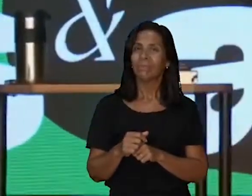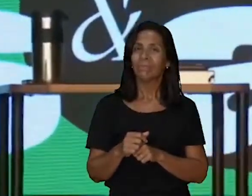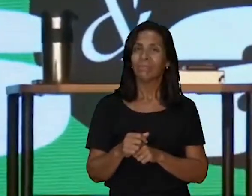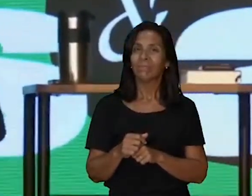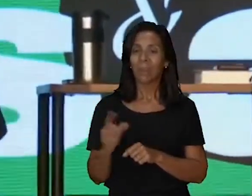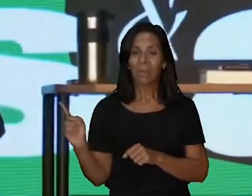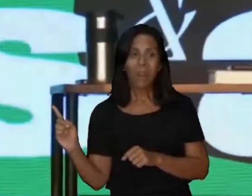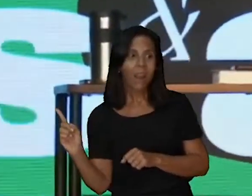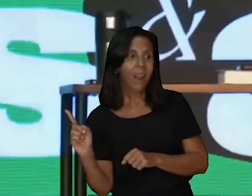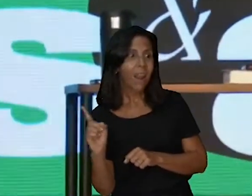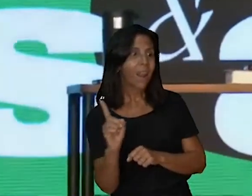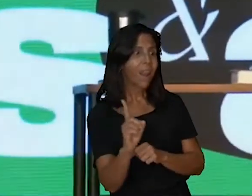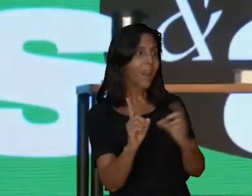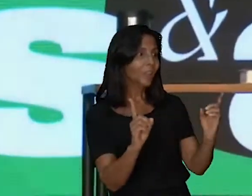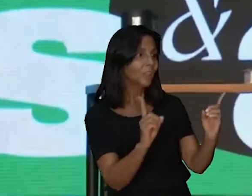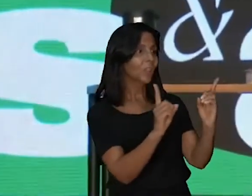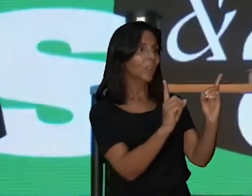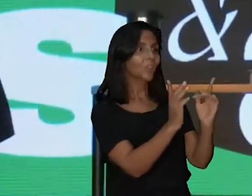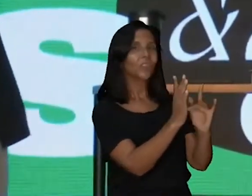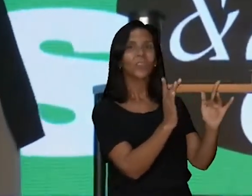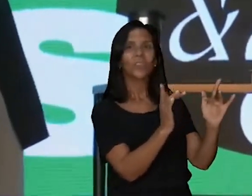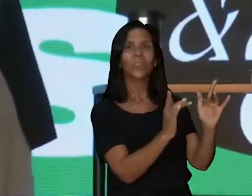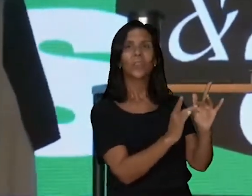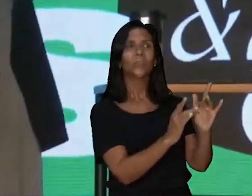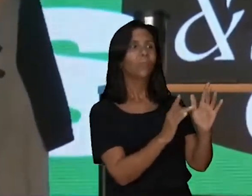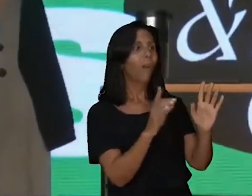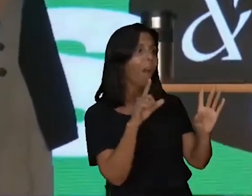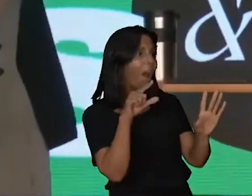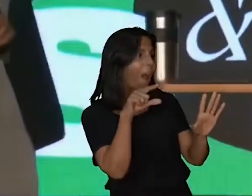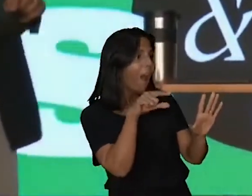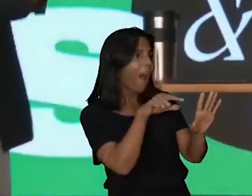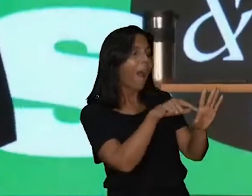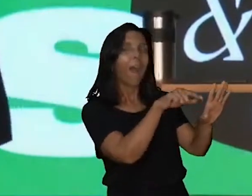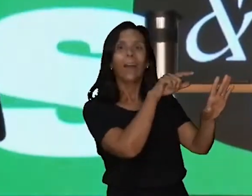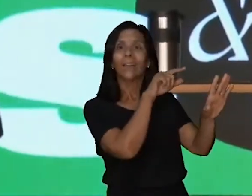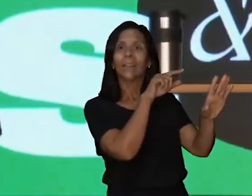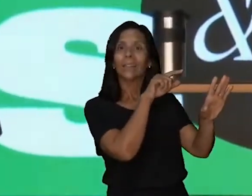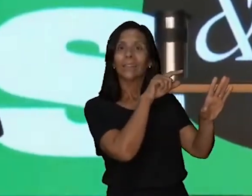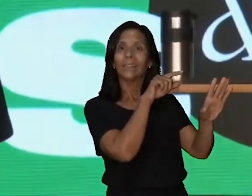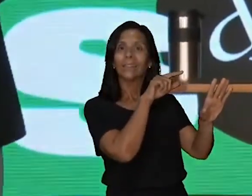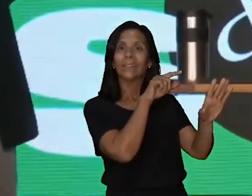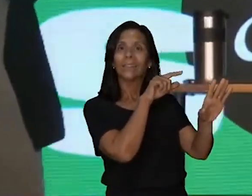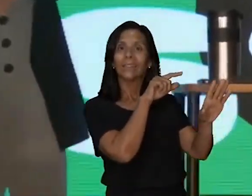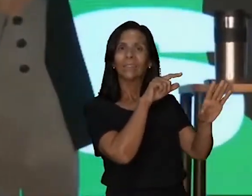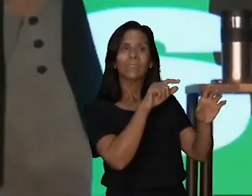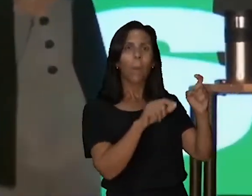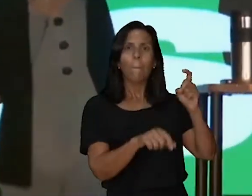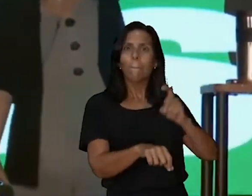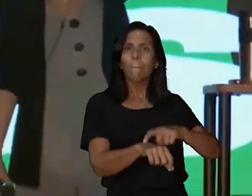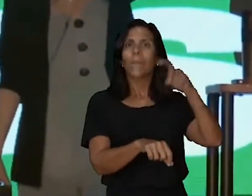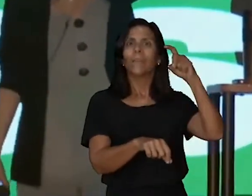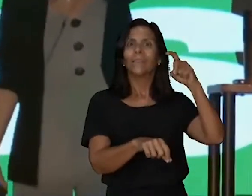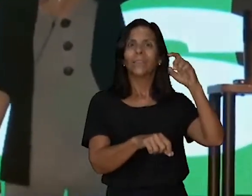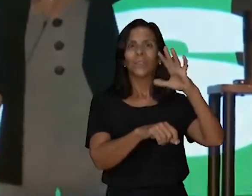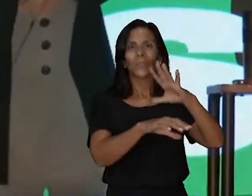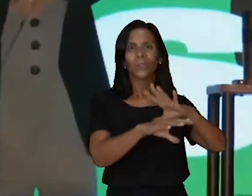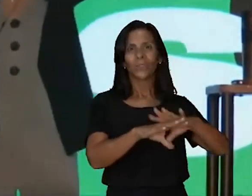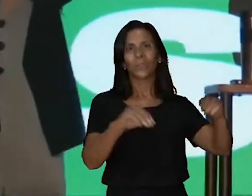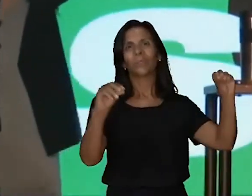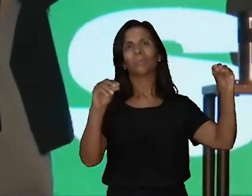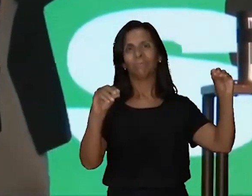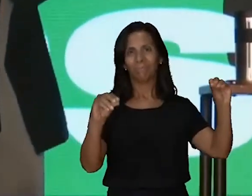simplesmente chegou em Jesus, estendeu as mãos, tocou nas suas vestes e ela foi imediatamente curada.